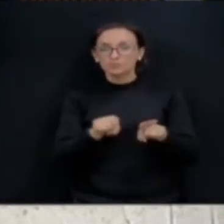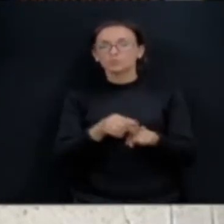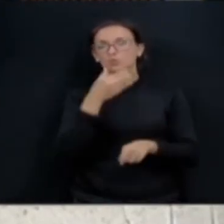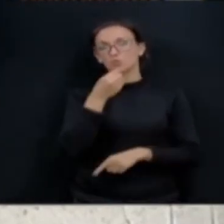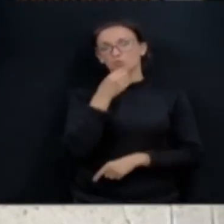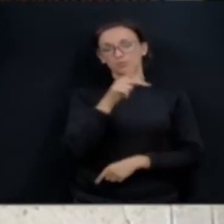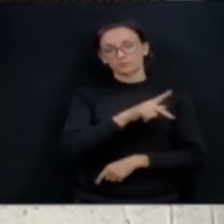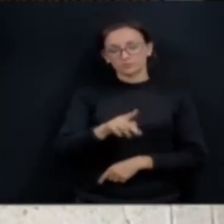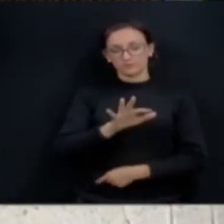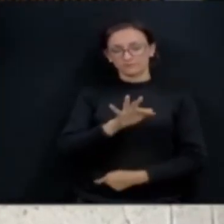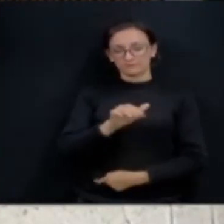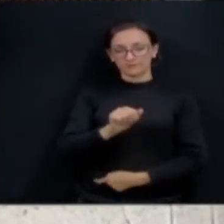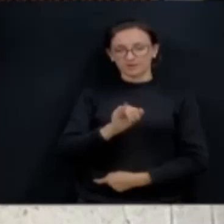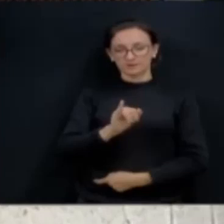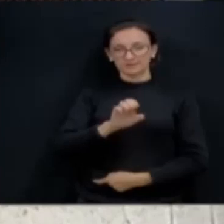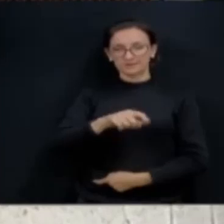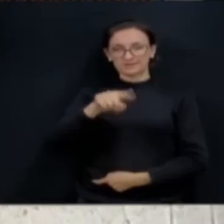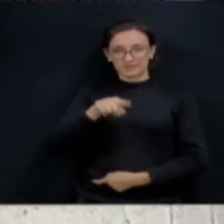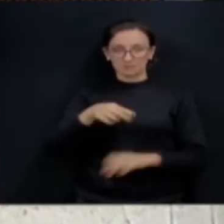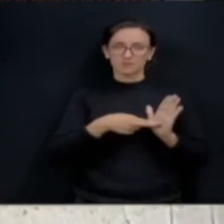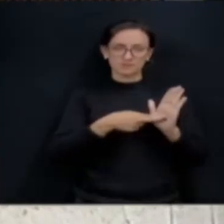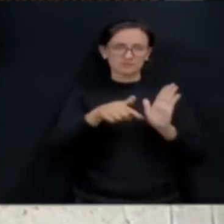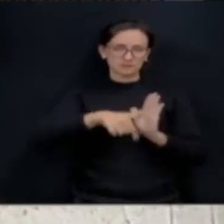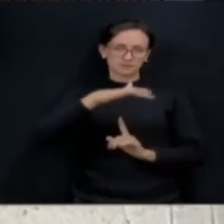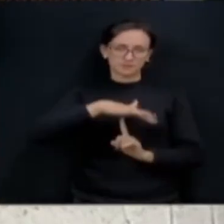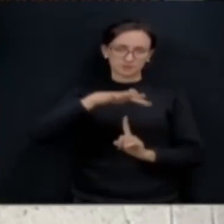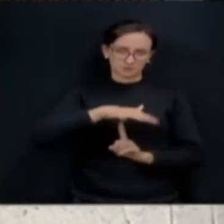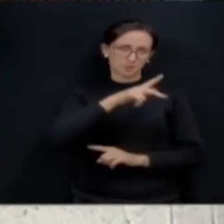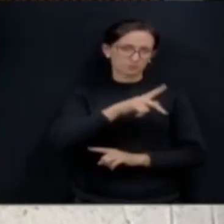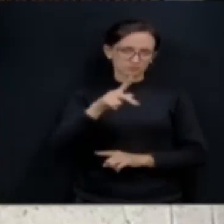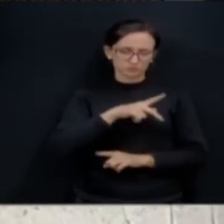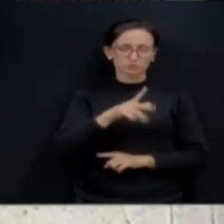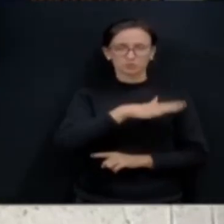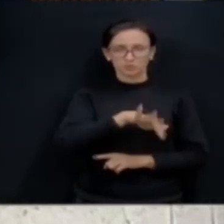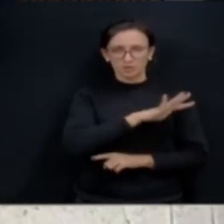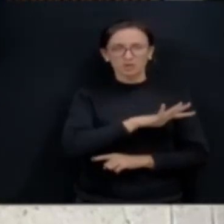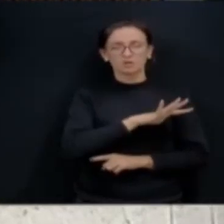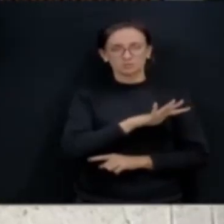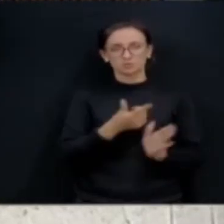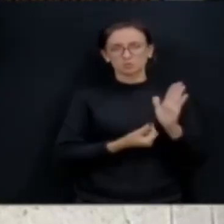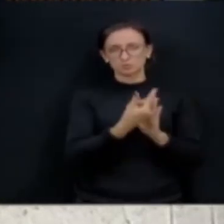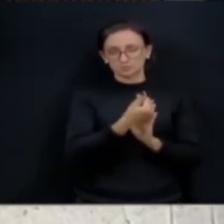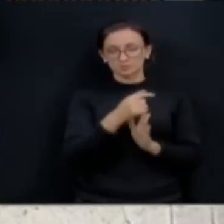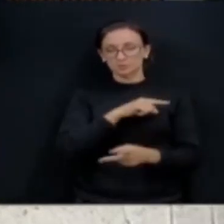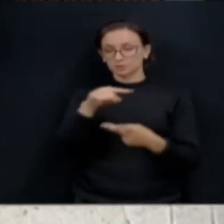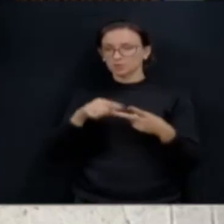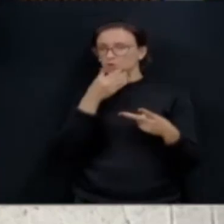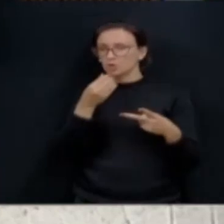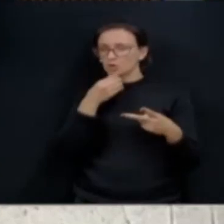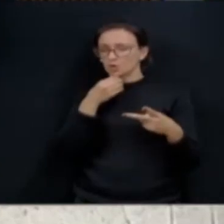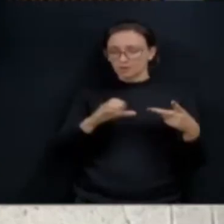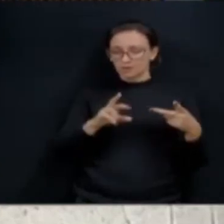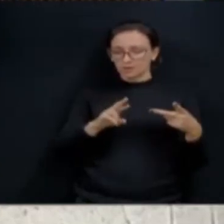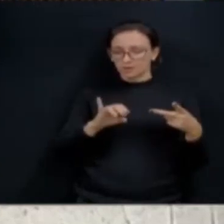de Economia do Estado do Paraná, e o professor Christian, que representa, na